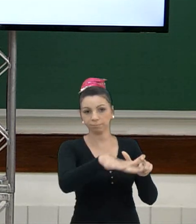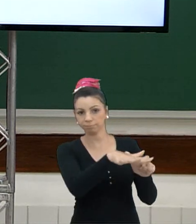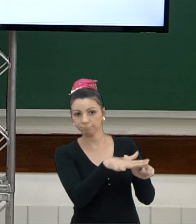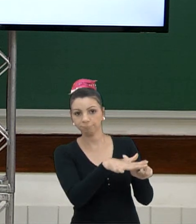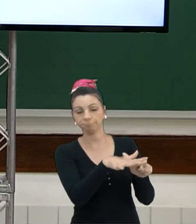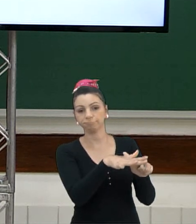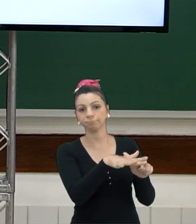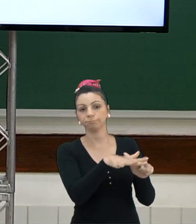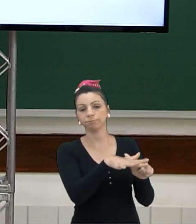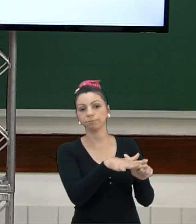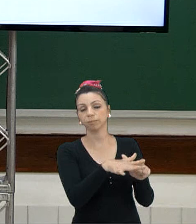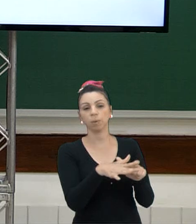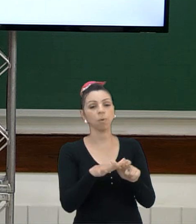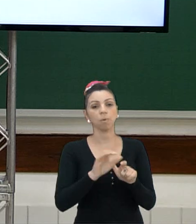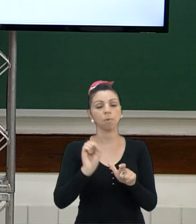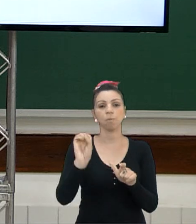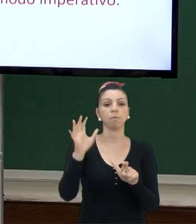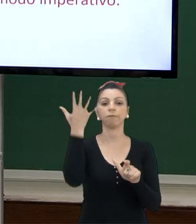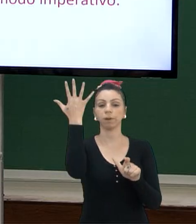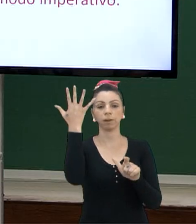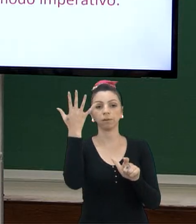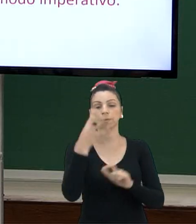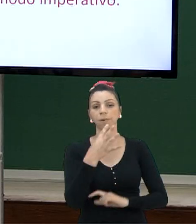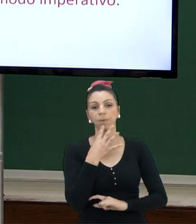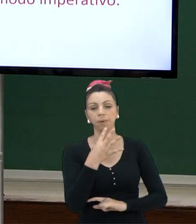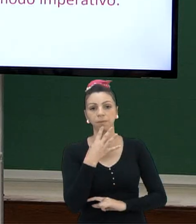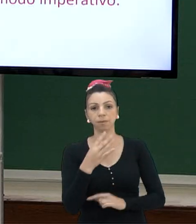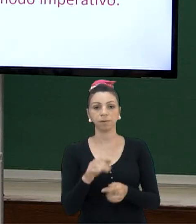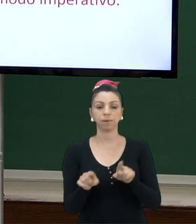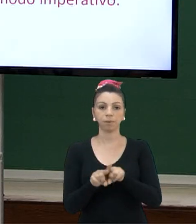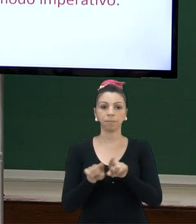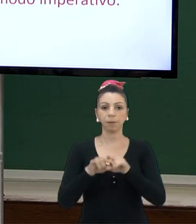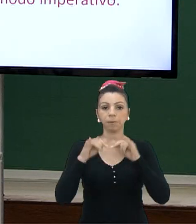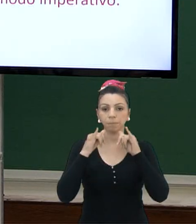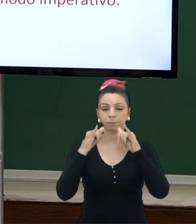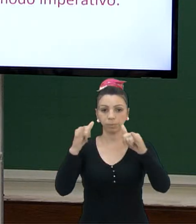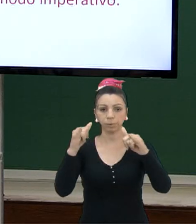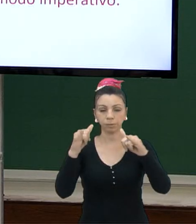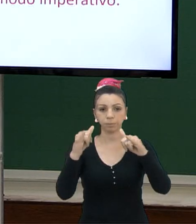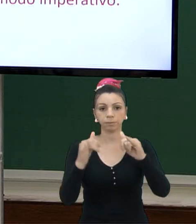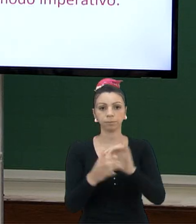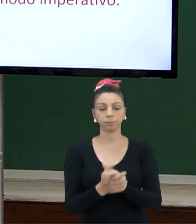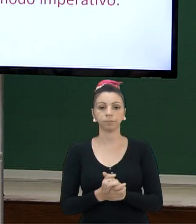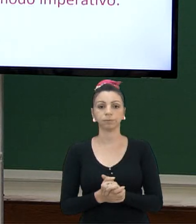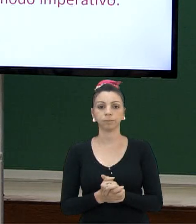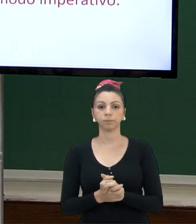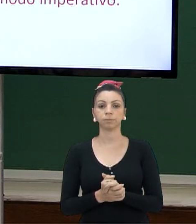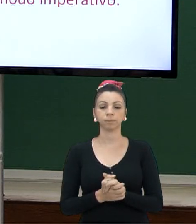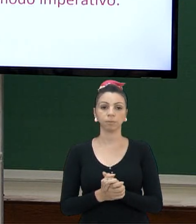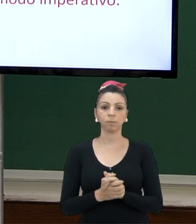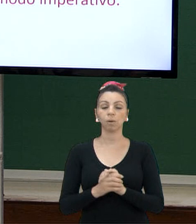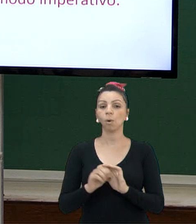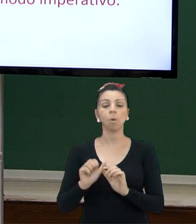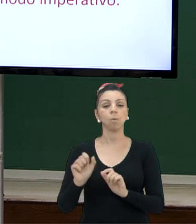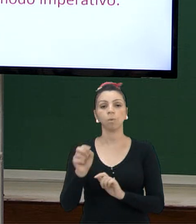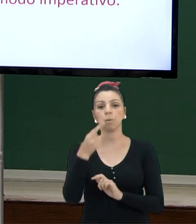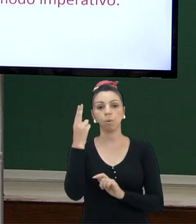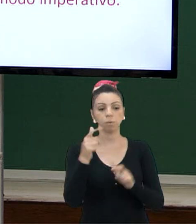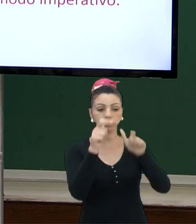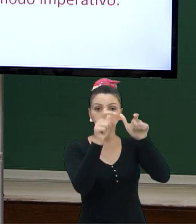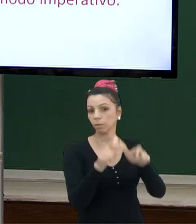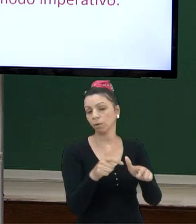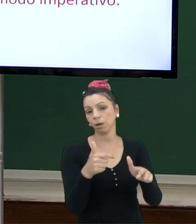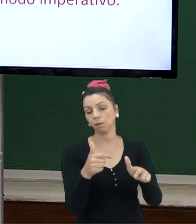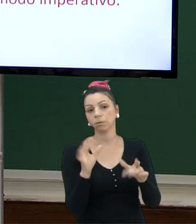vezes até mesmo um evento. Então a pessoa faz um folheto turístico só para determinado evento ou determinado local